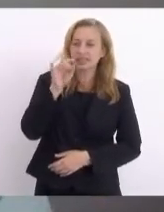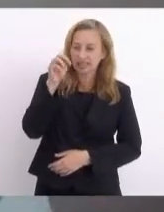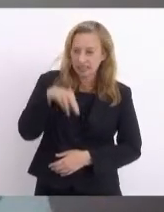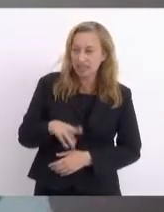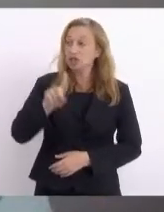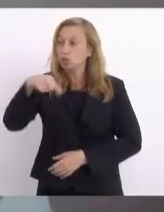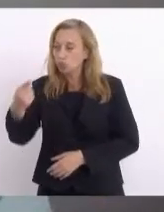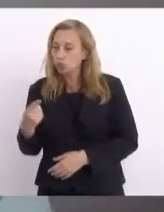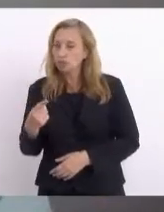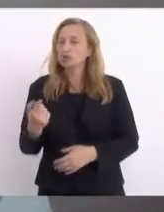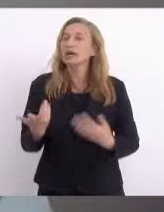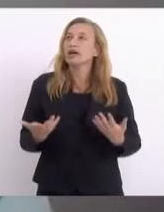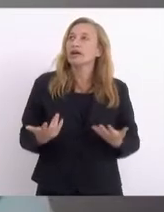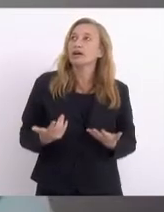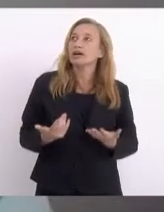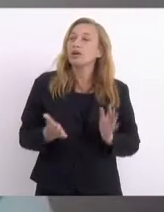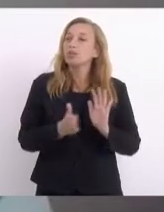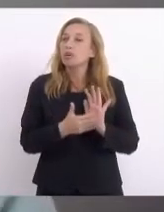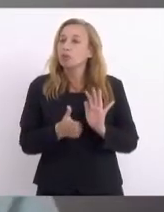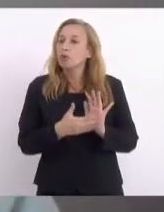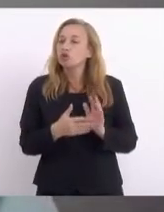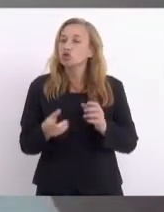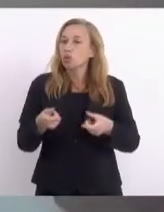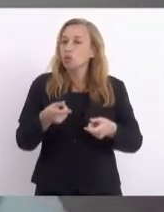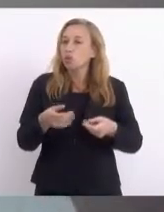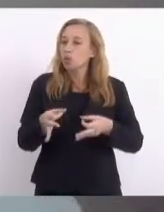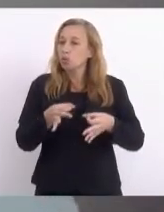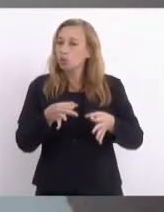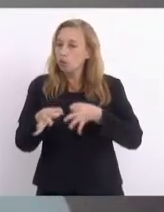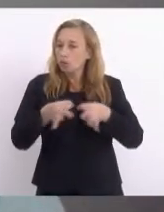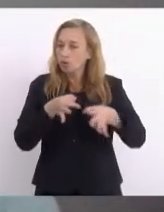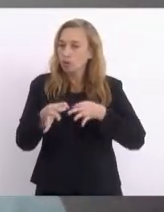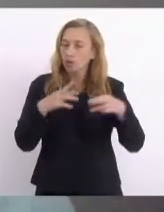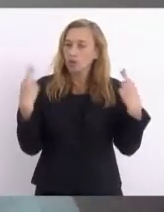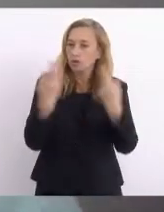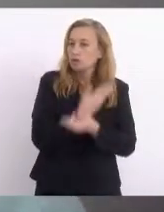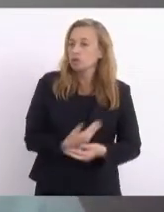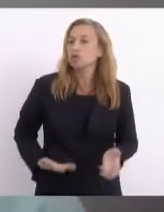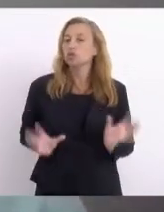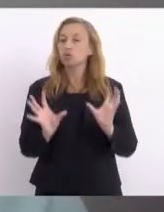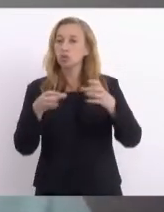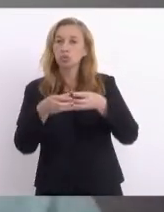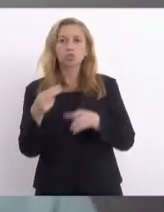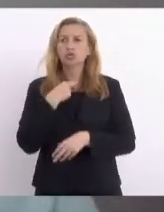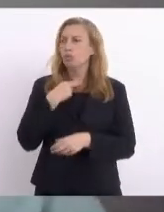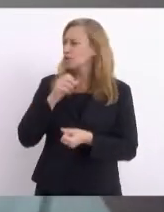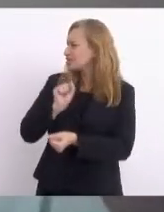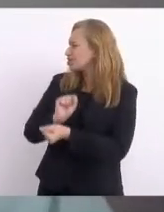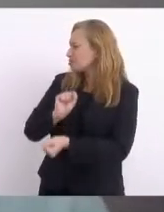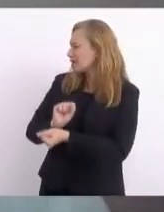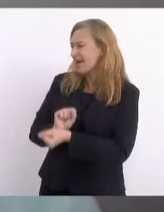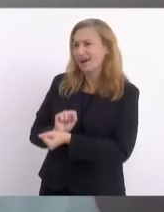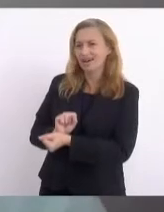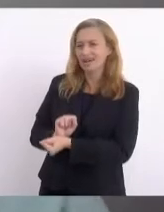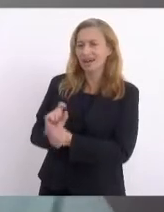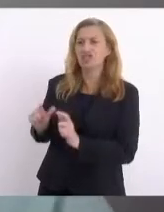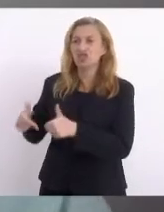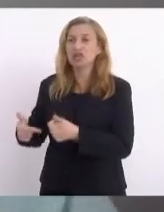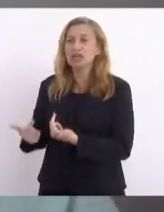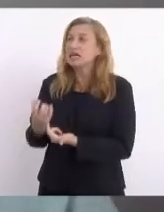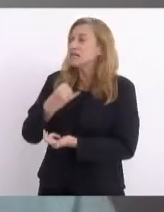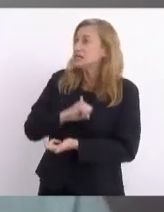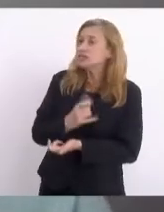tantos outros, propor organizar uma audiência pública em conjunto, porque a gente não pode esperar o leite derramar. Se não